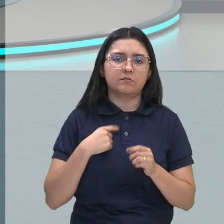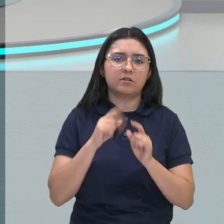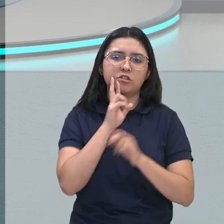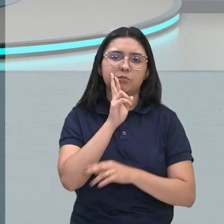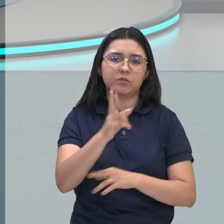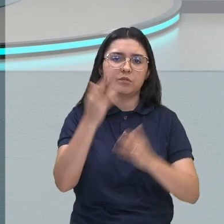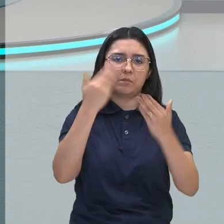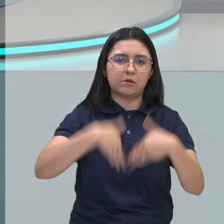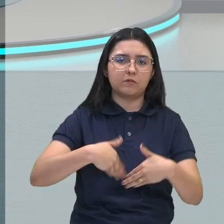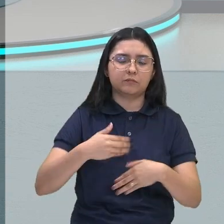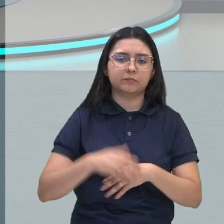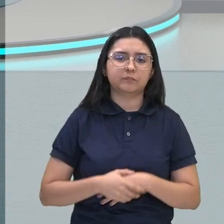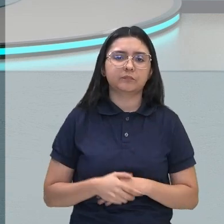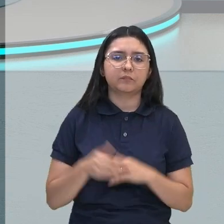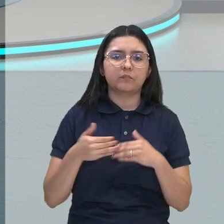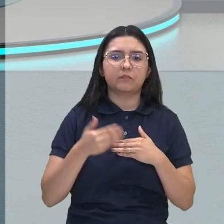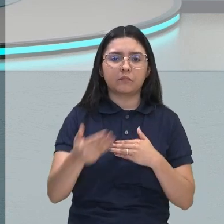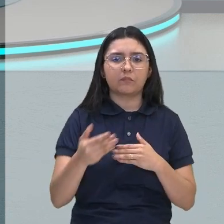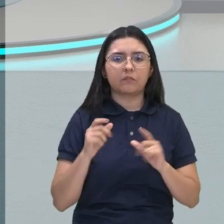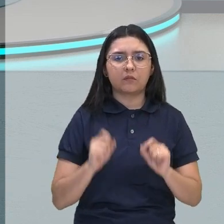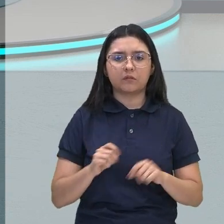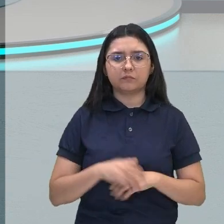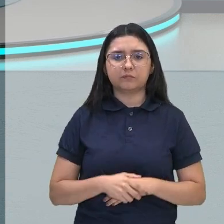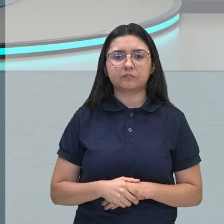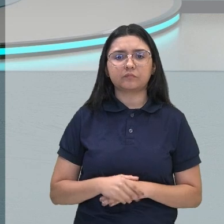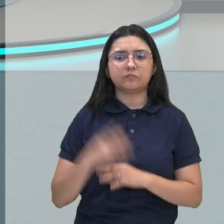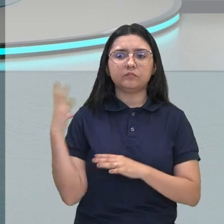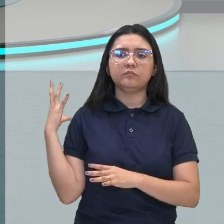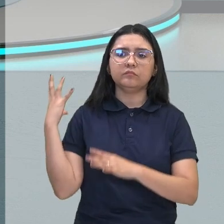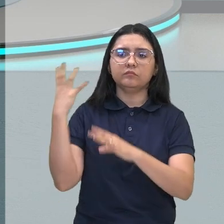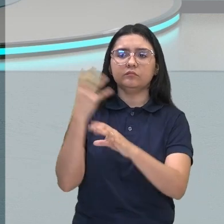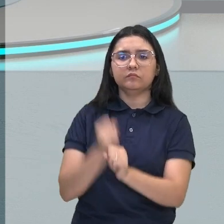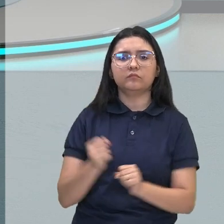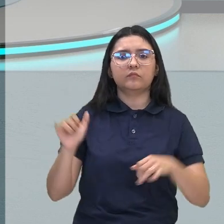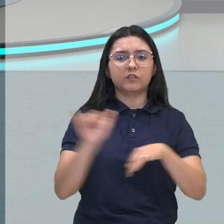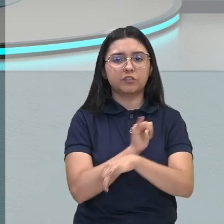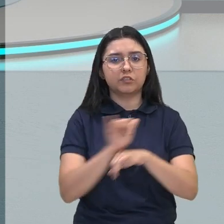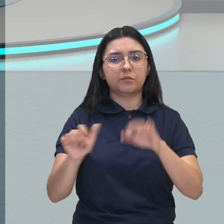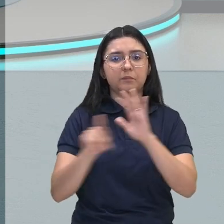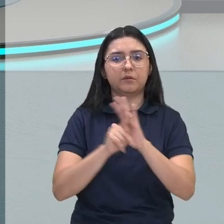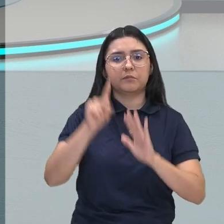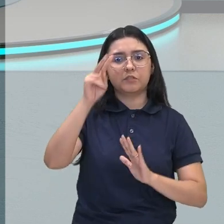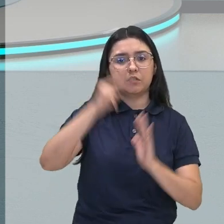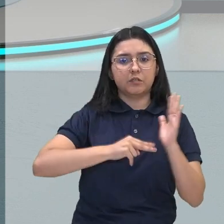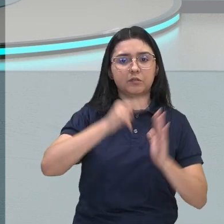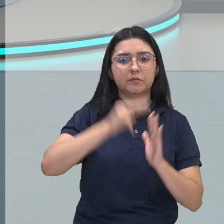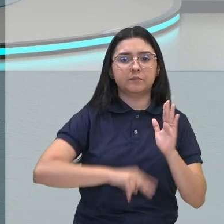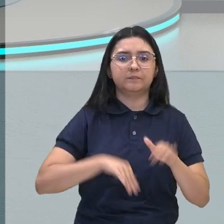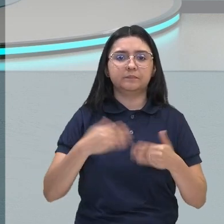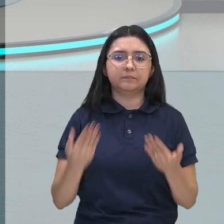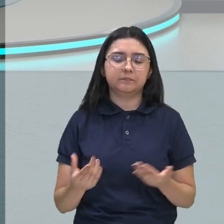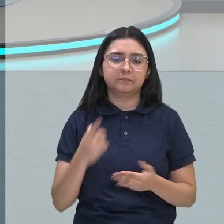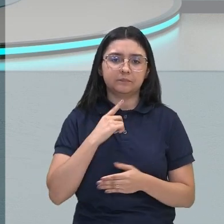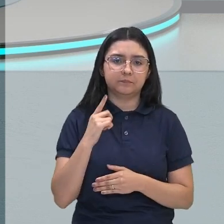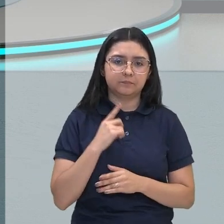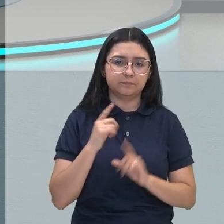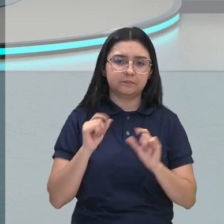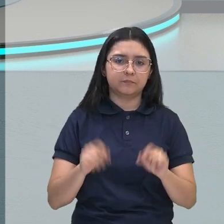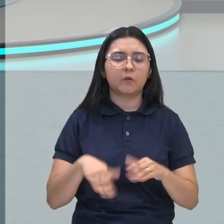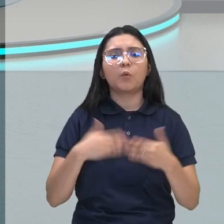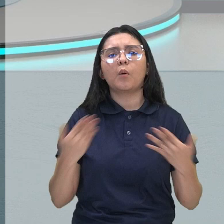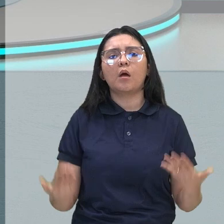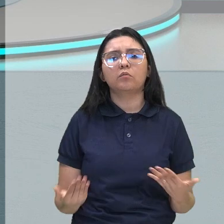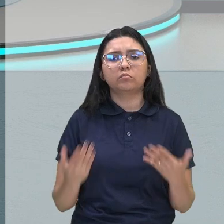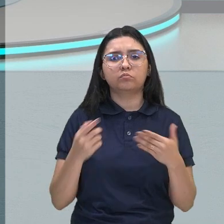ok? Continuando um pouquinho mais, vamos relembrar a estratégia de leitura. Estratégia de leitura, quais